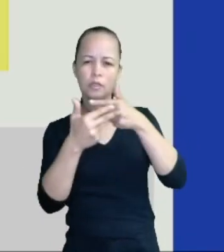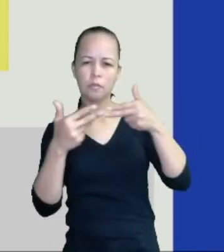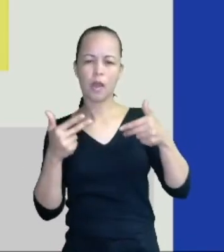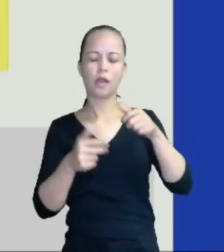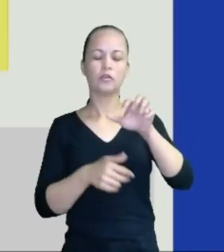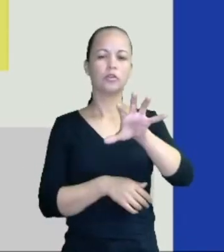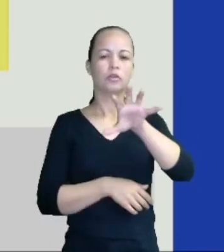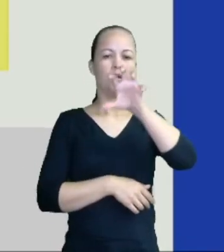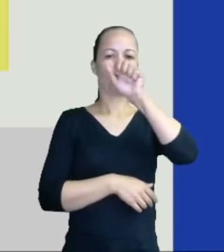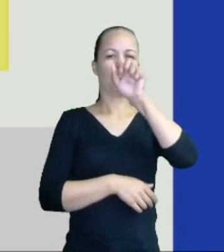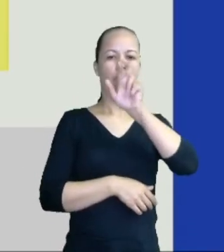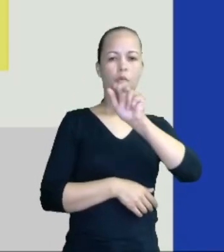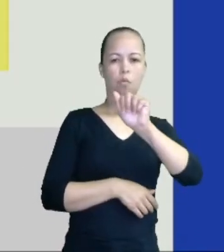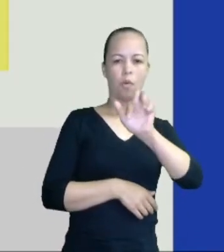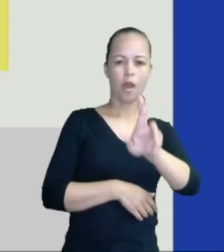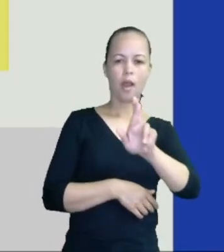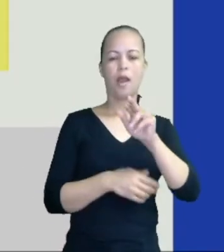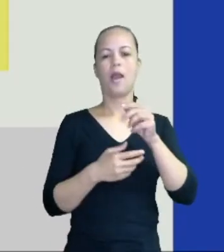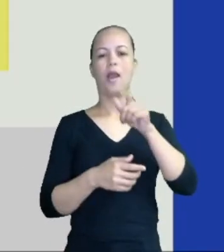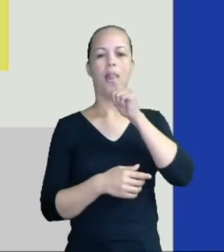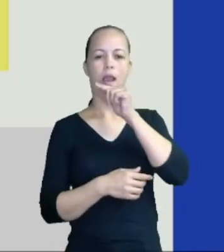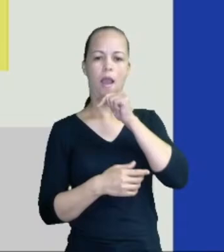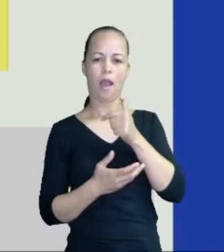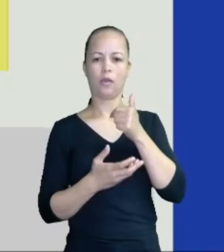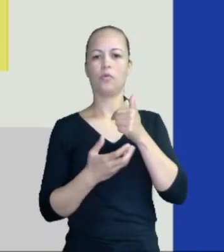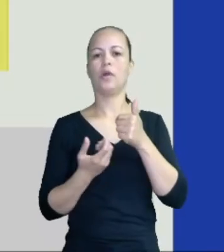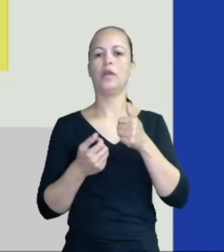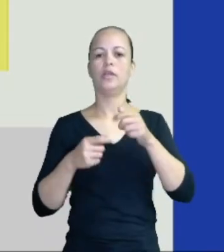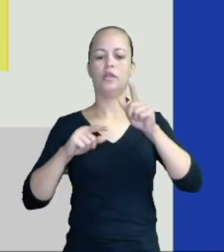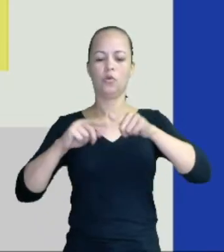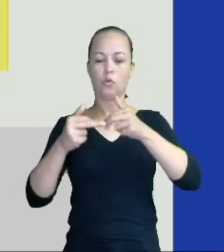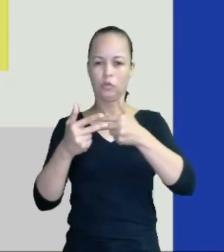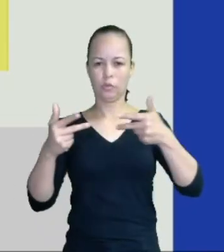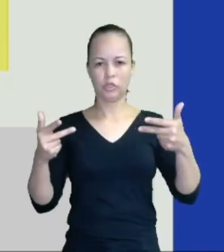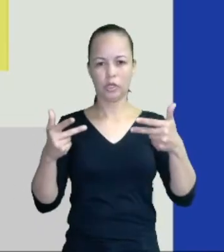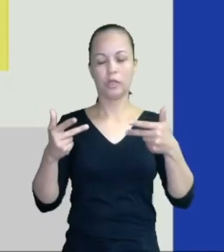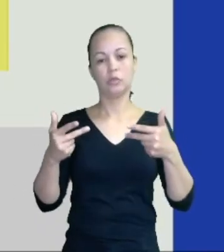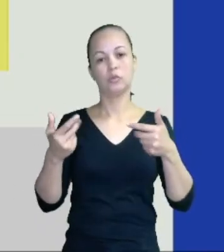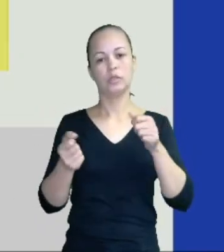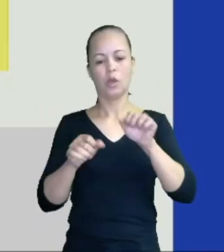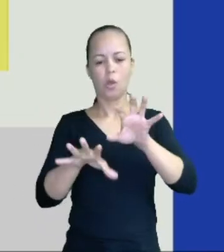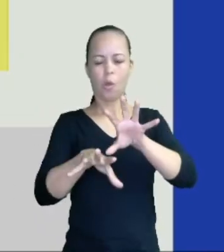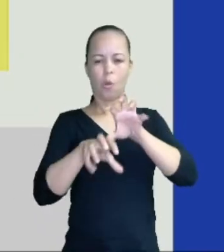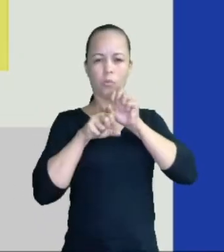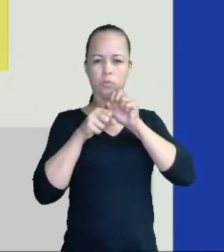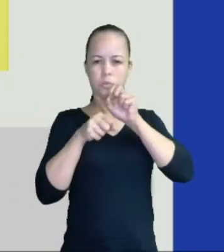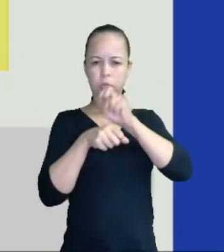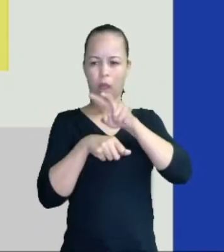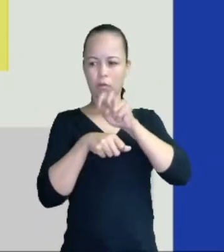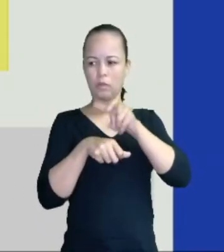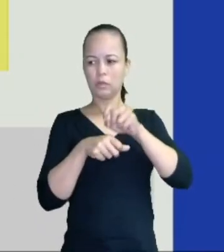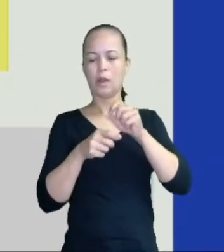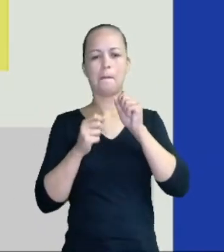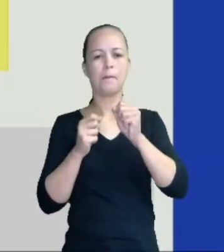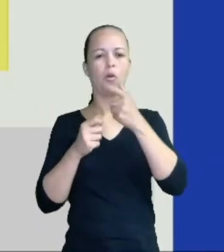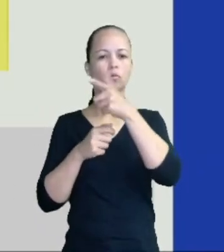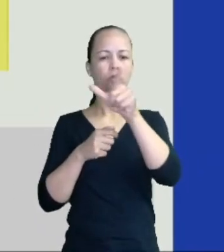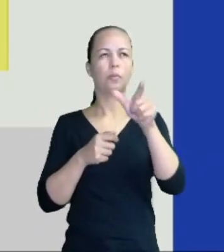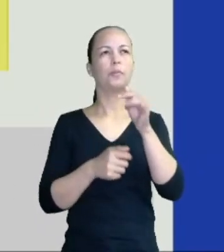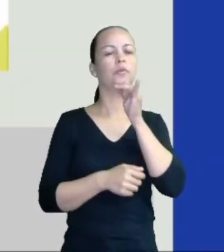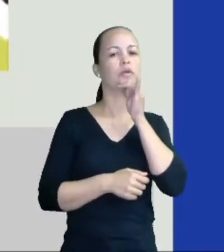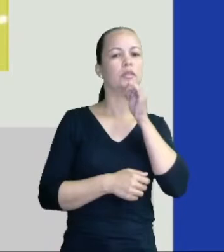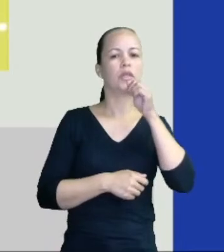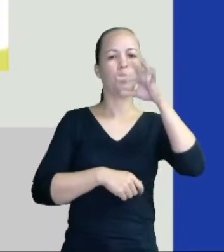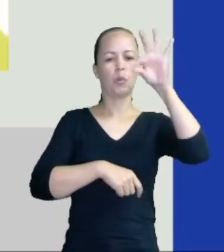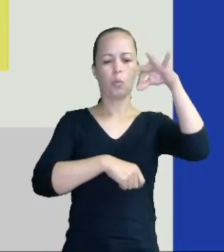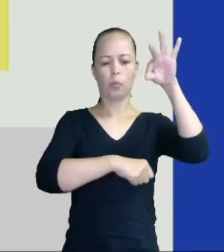o ar, os alimentos e os objetos. Um vetor é o portador de um vírus, que pode infectar outros organismos. Por exemplo, um mosquito com